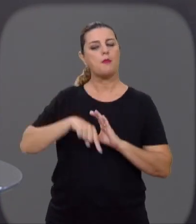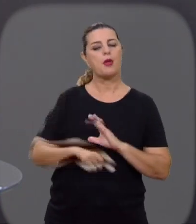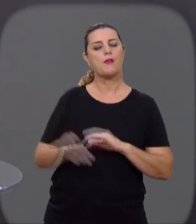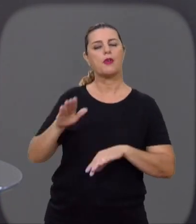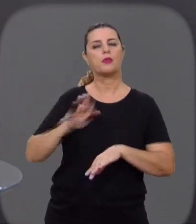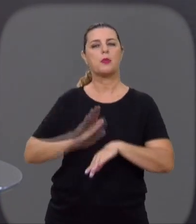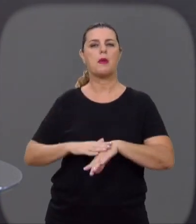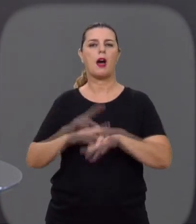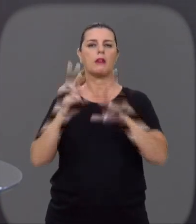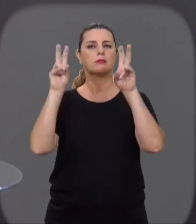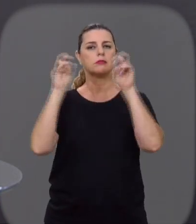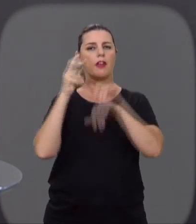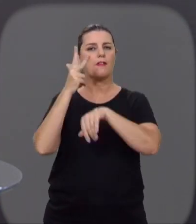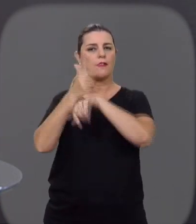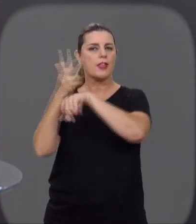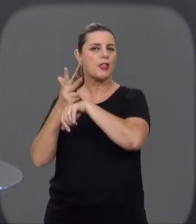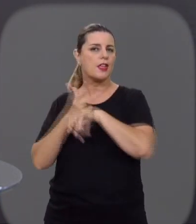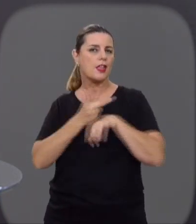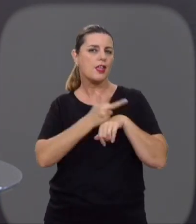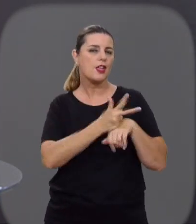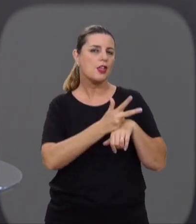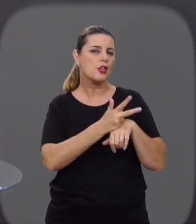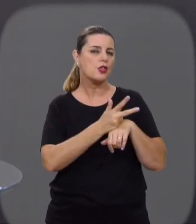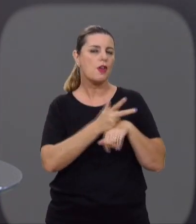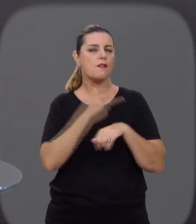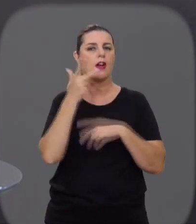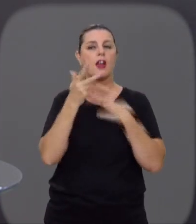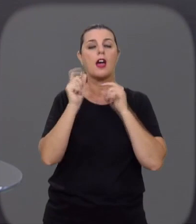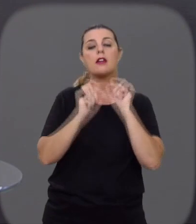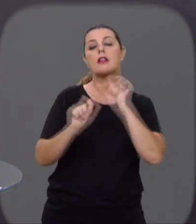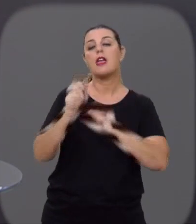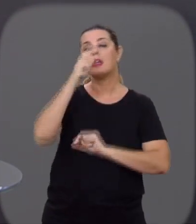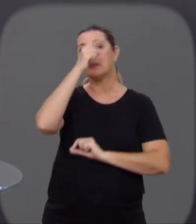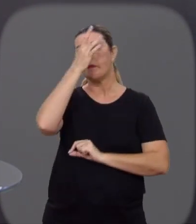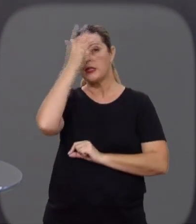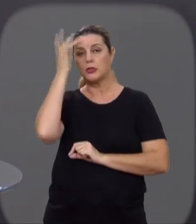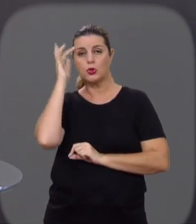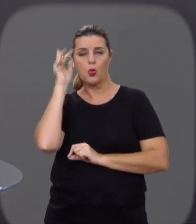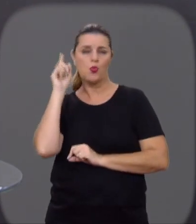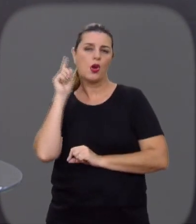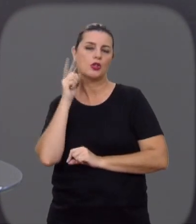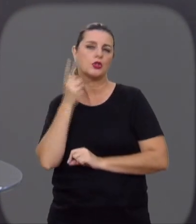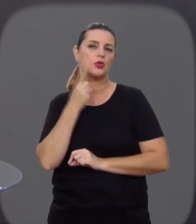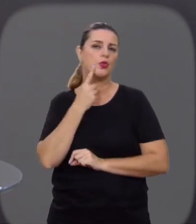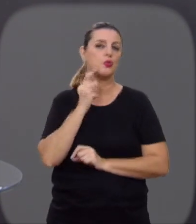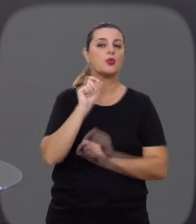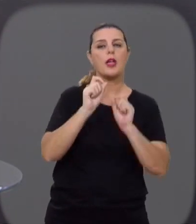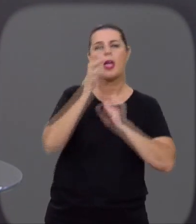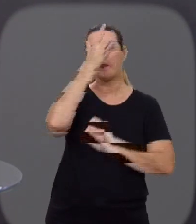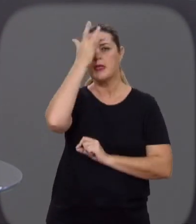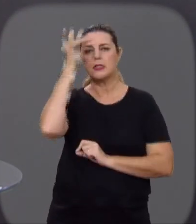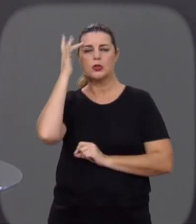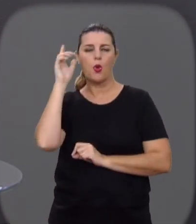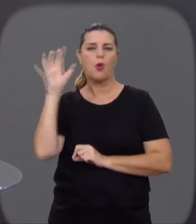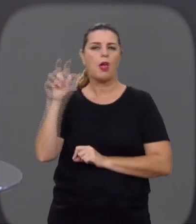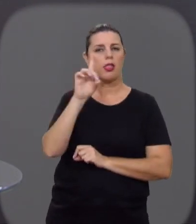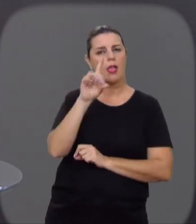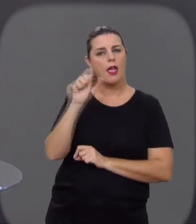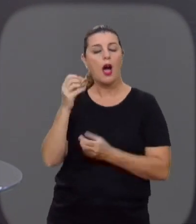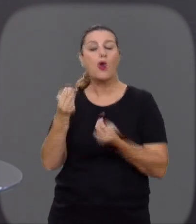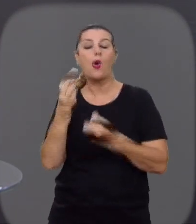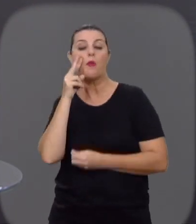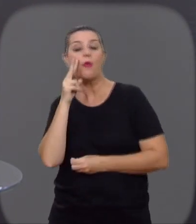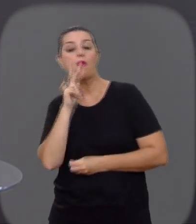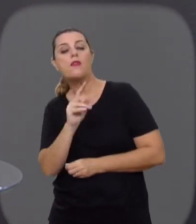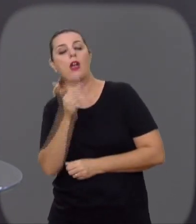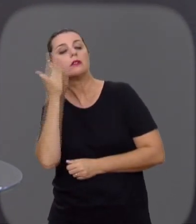esse assunto nos próximos vídeos. Vamos tratar de quem são as pessoas surdas e com deficiência auditiva, como a gente identifica,